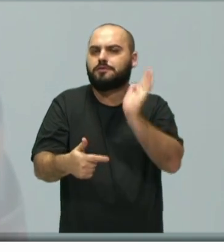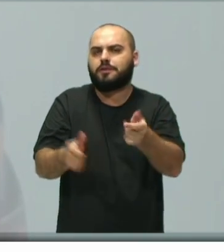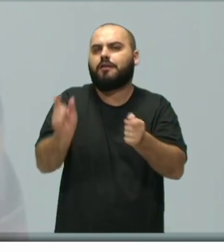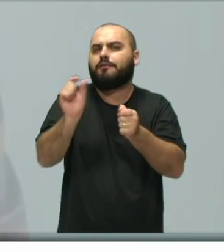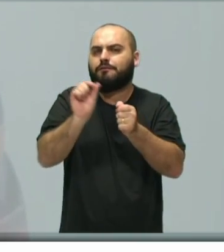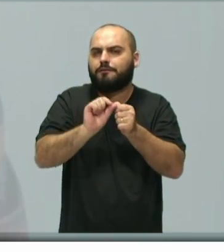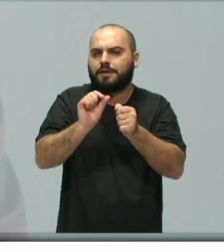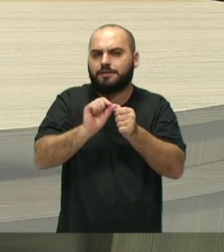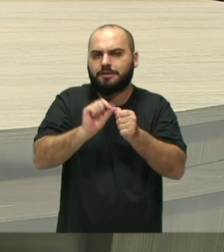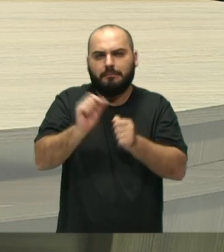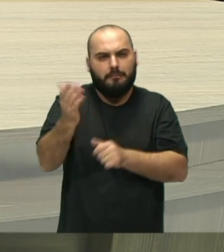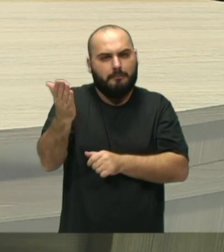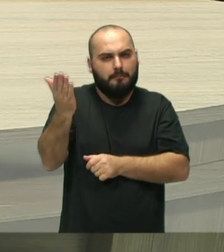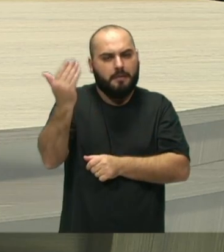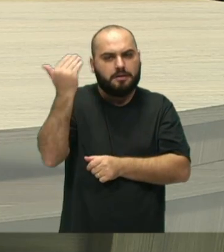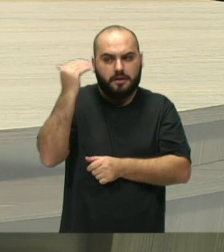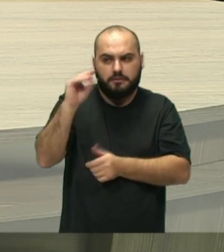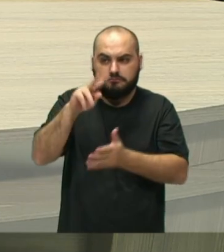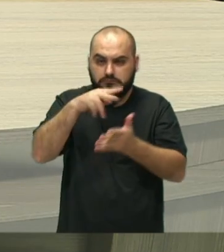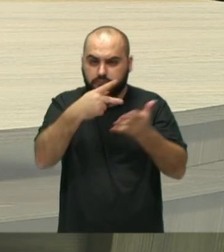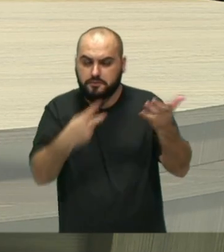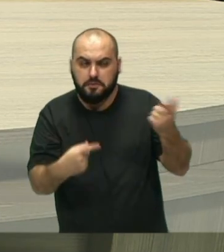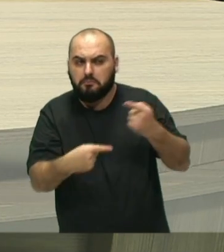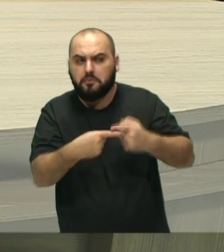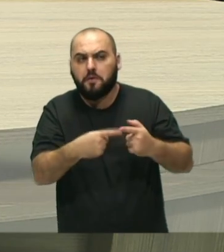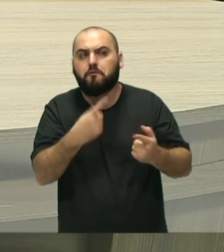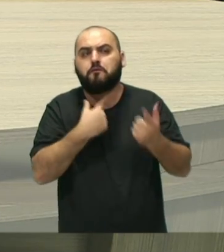essa coletânea de poesias?